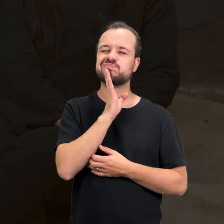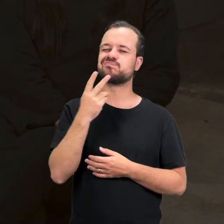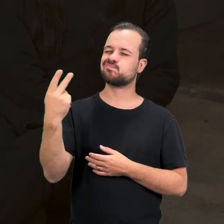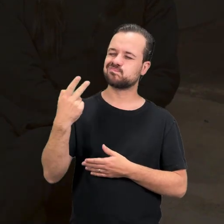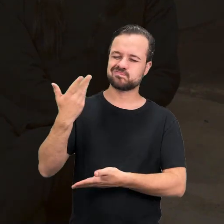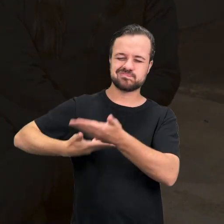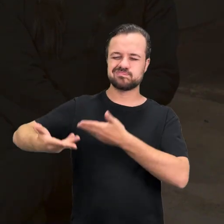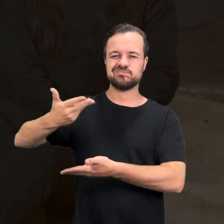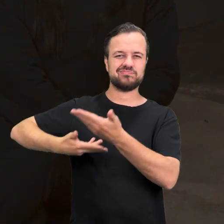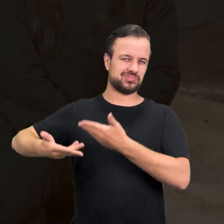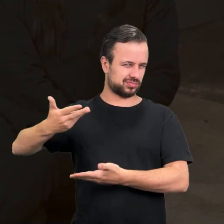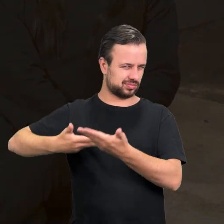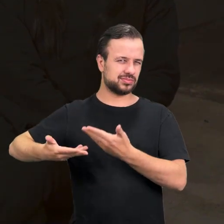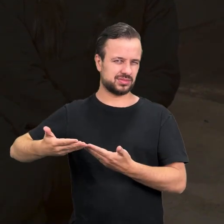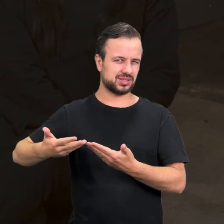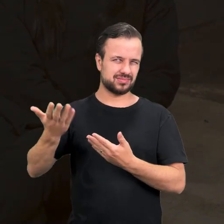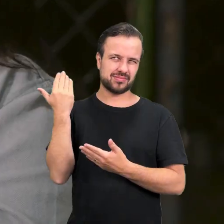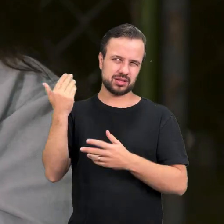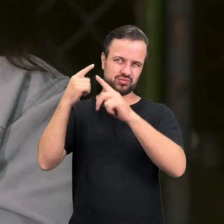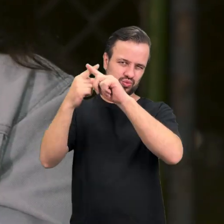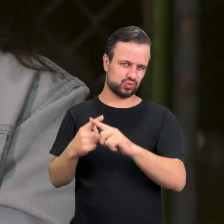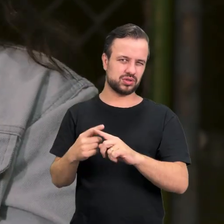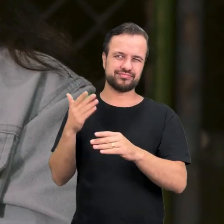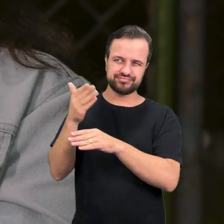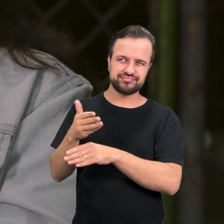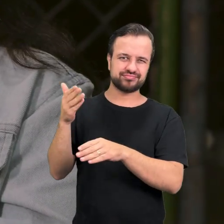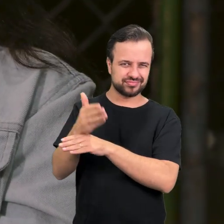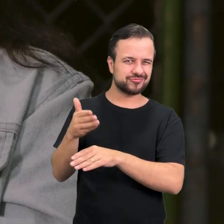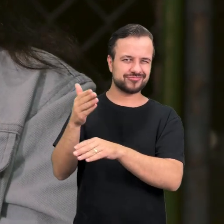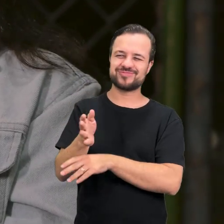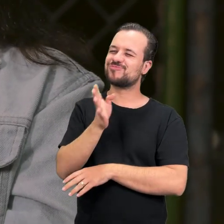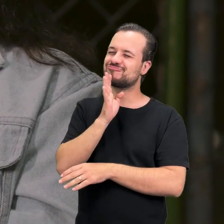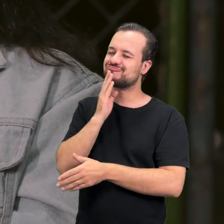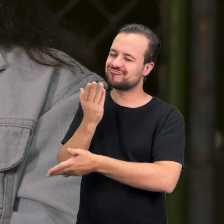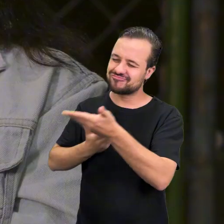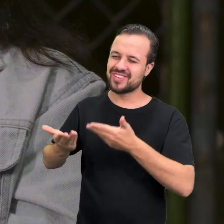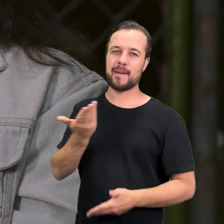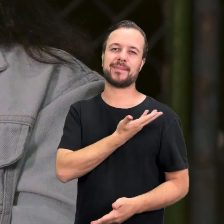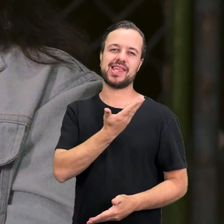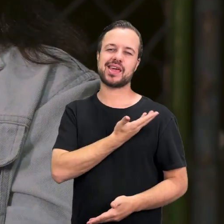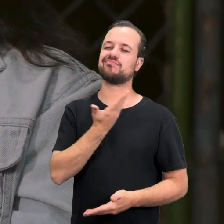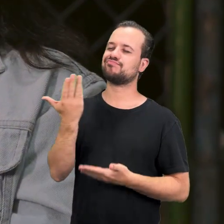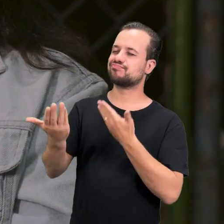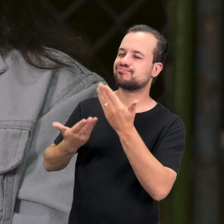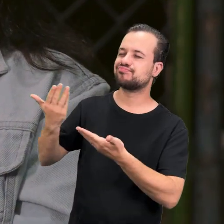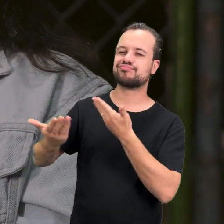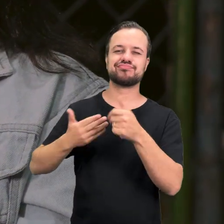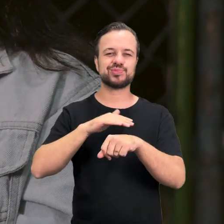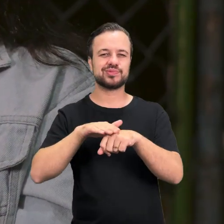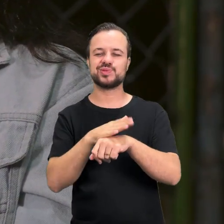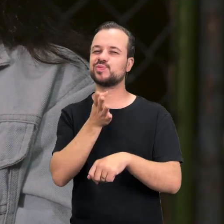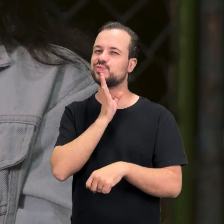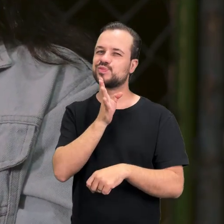mais convívio, assim, como participava de torneio, sempre eram praticamente as mesmas. Aí já conversa, já